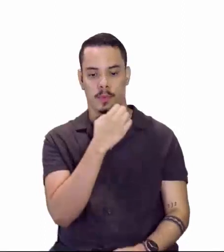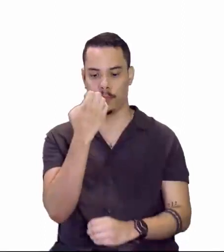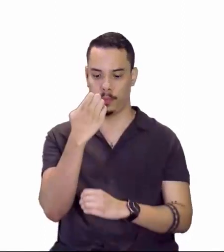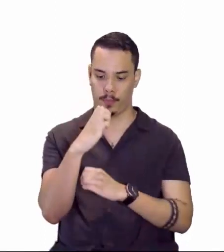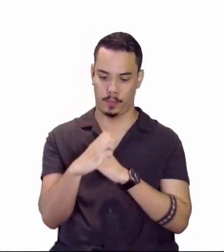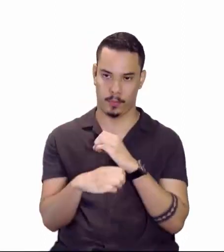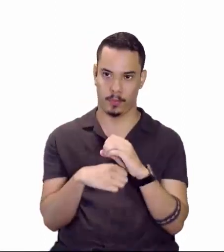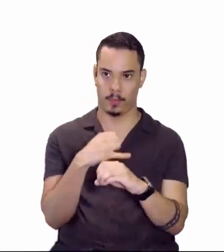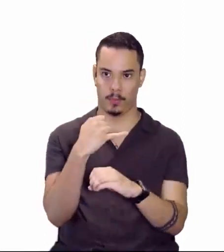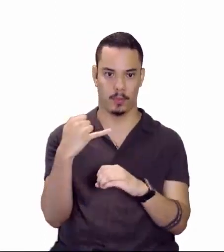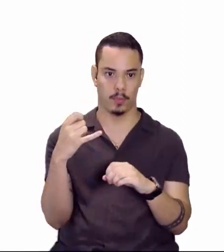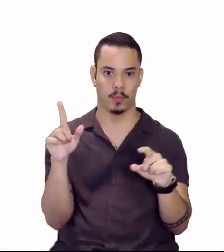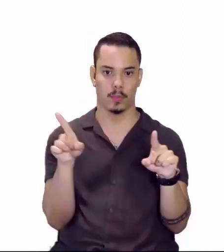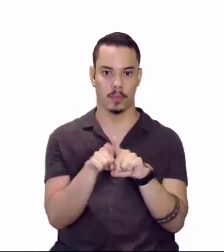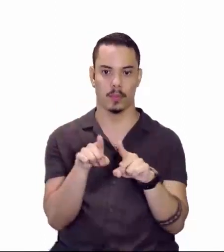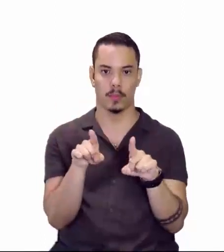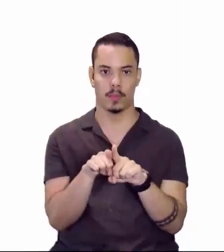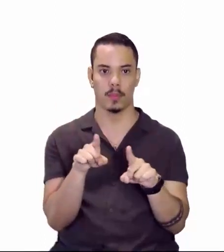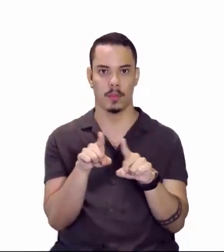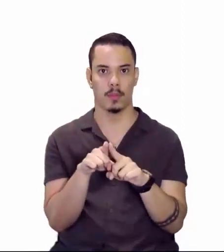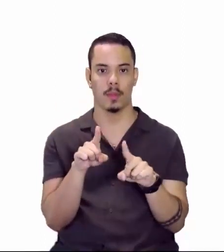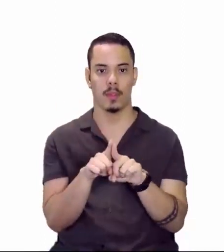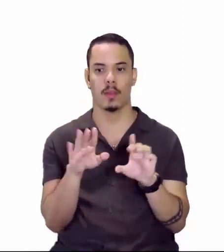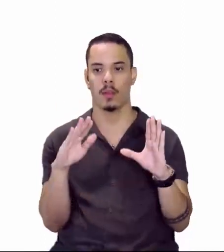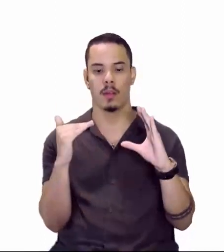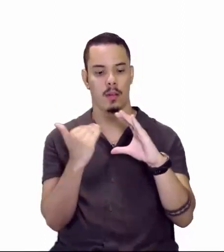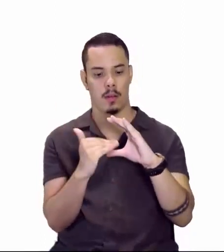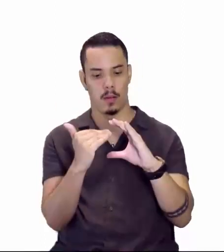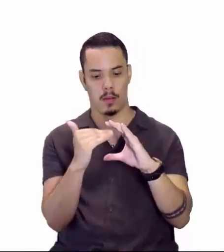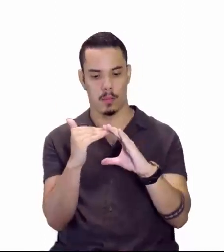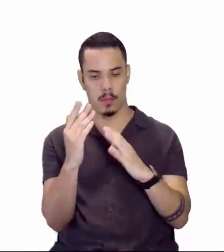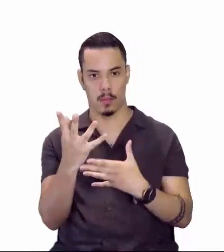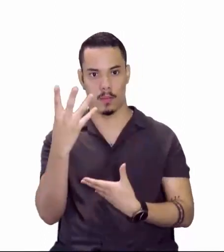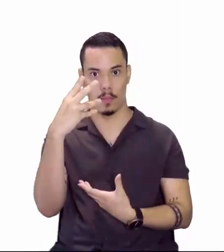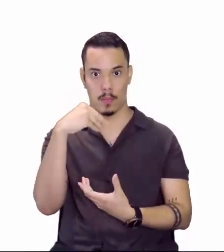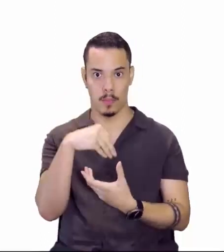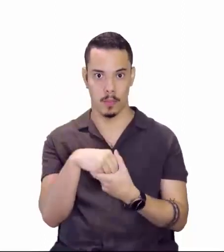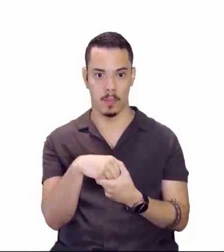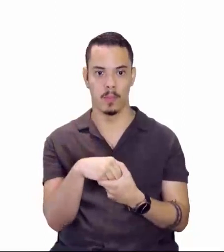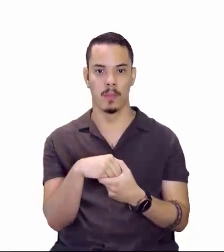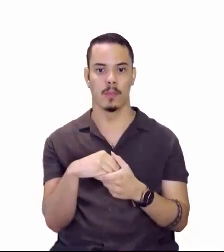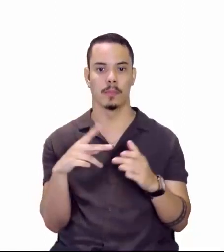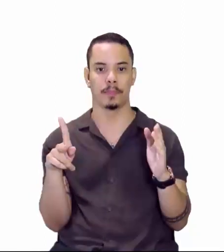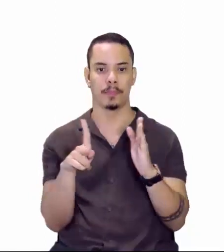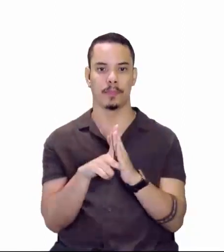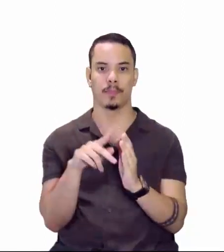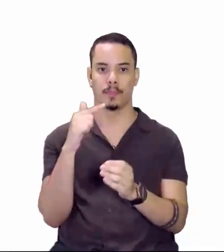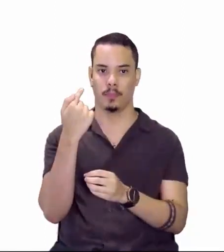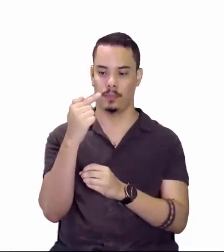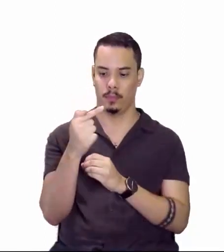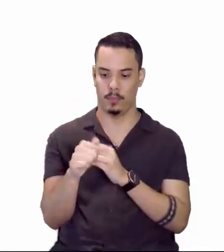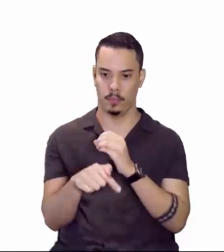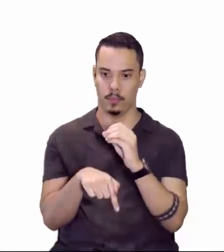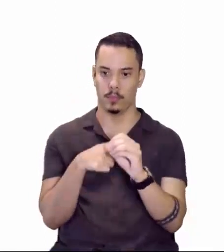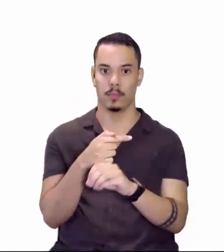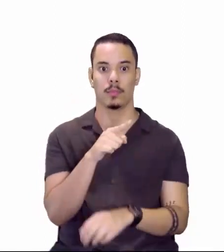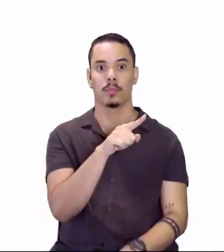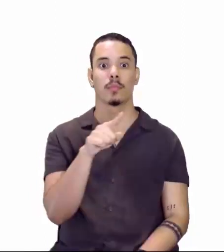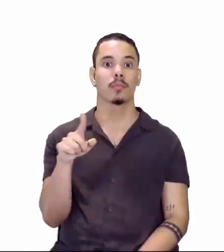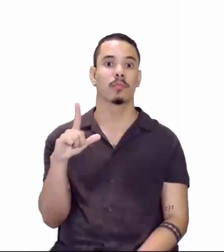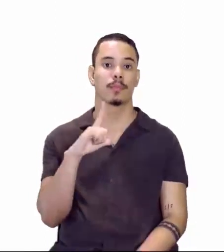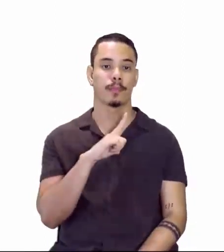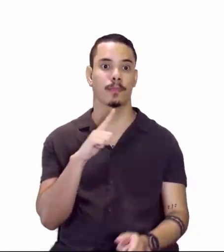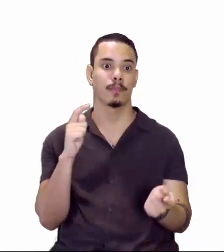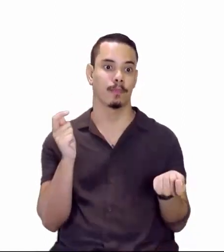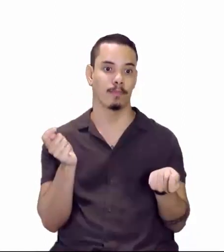última camada e pelo nível ou camada que aquele átomo apresenta, você tem